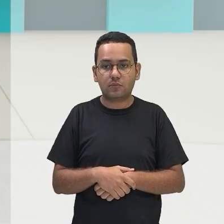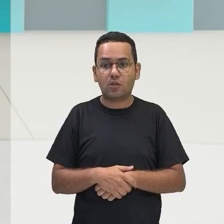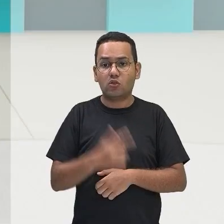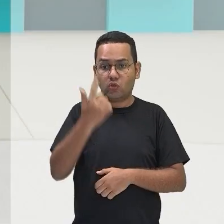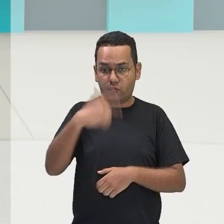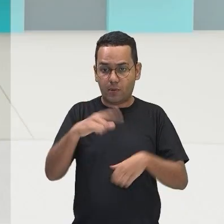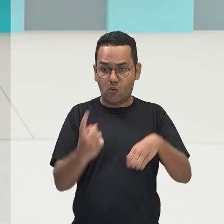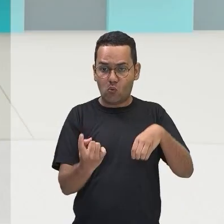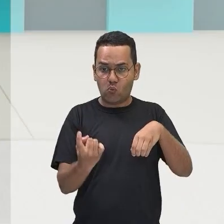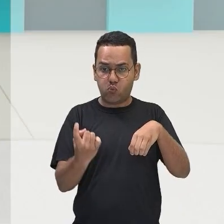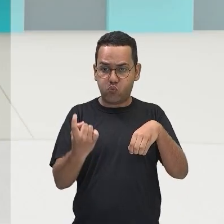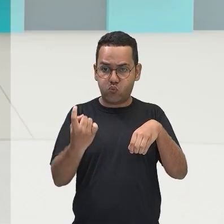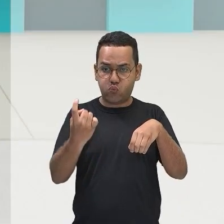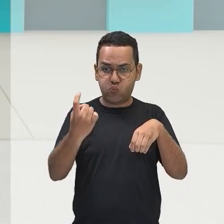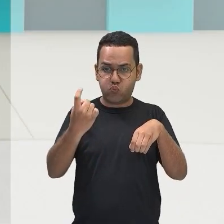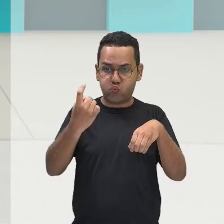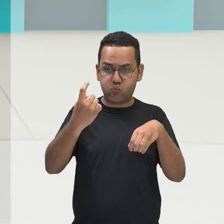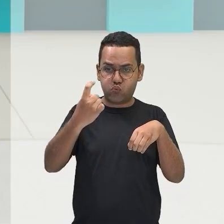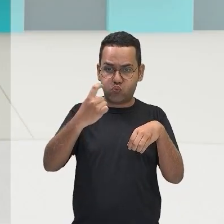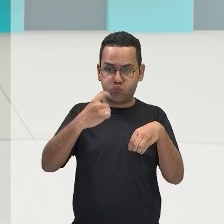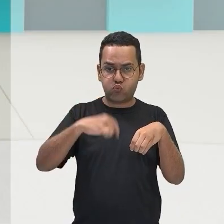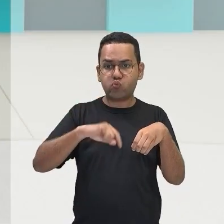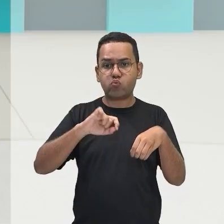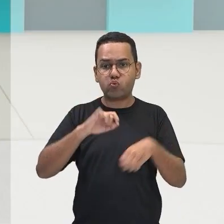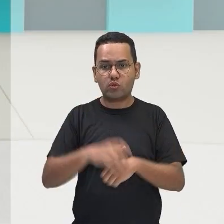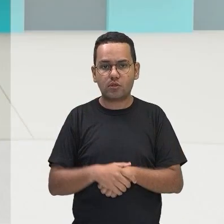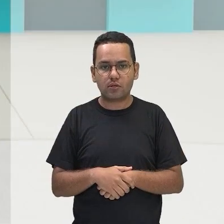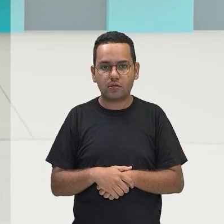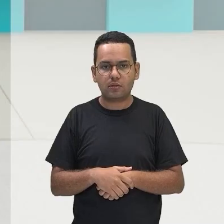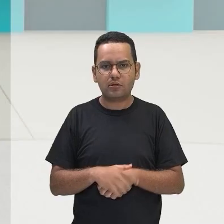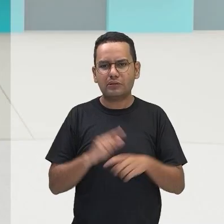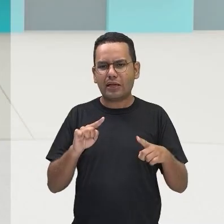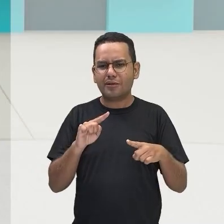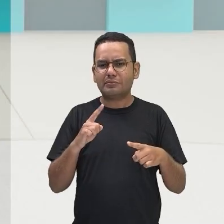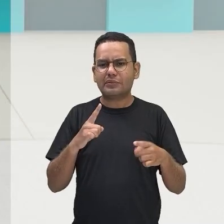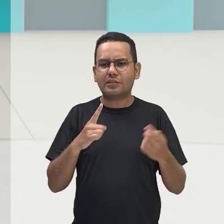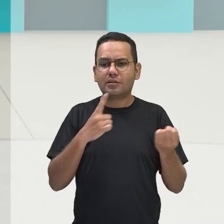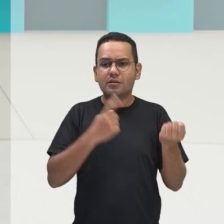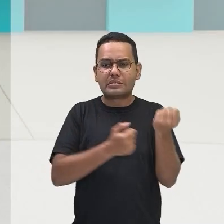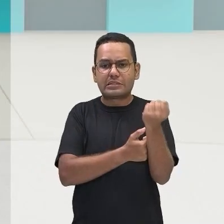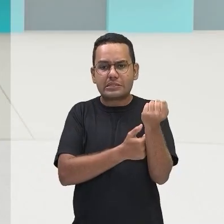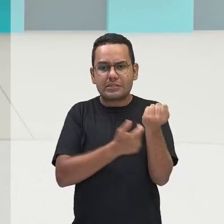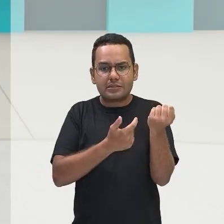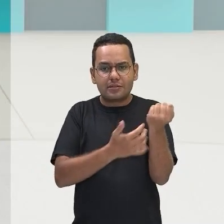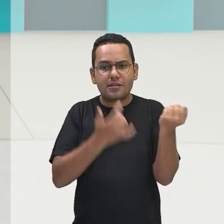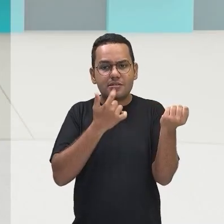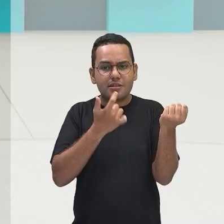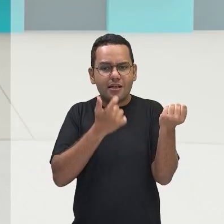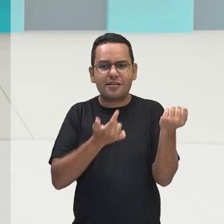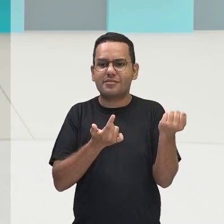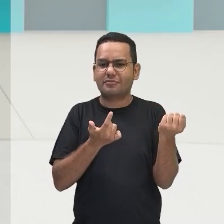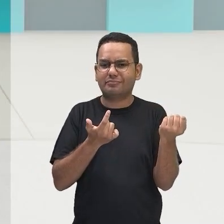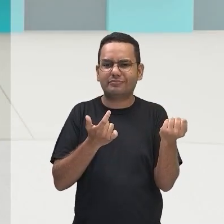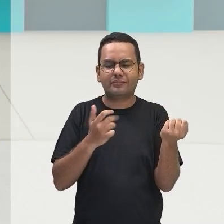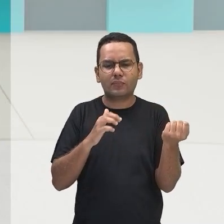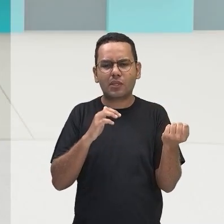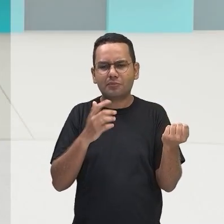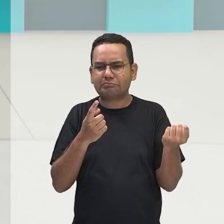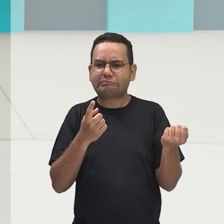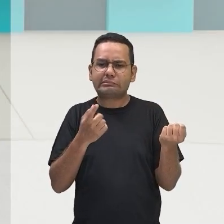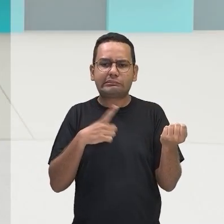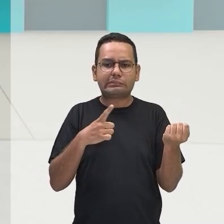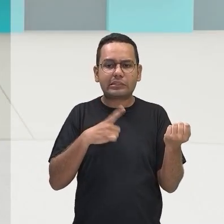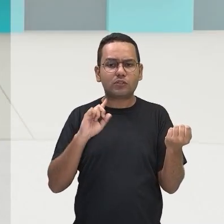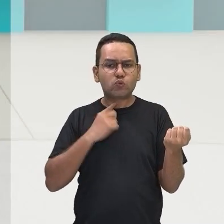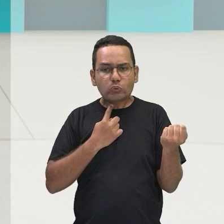sangue, não é contaminado, mas um sangue pobre, né? Com as impurezas e o gás